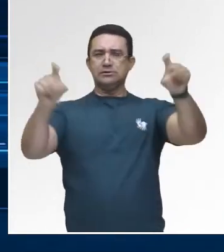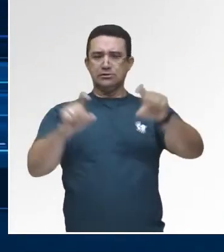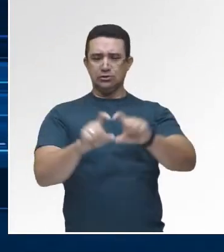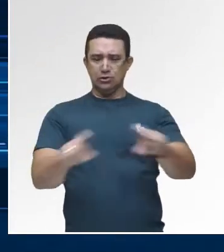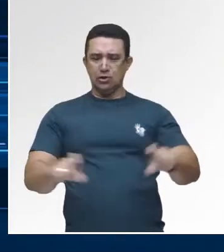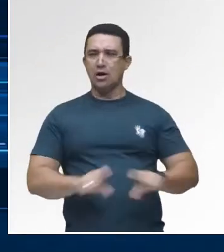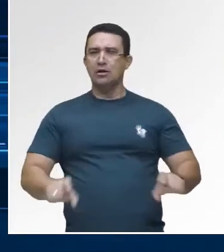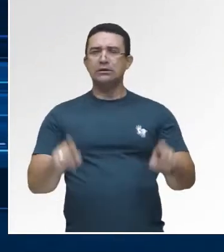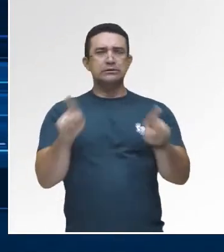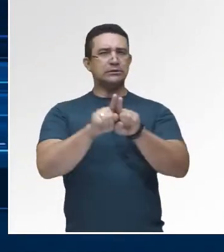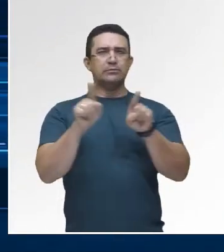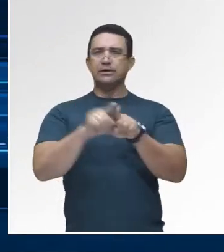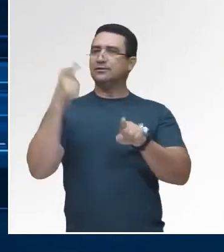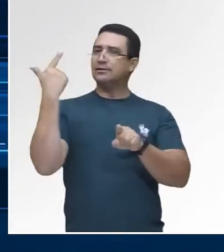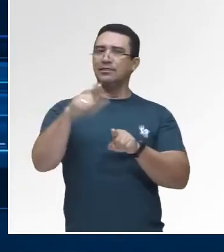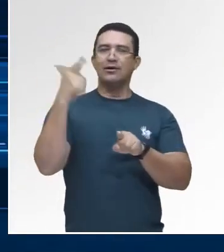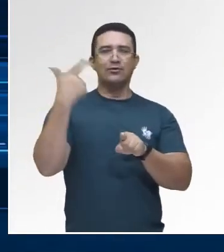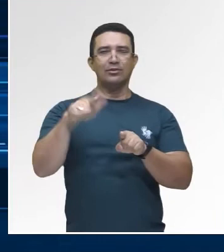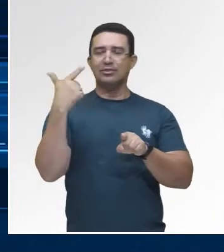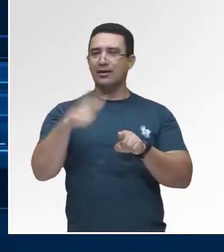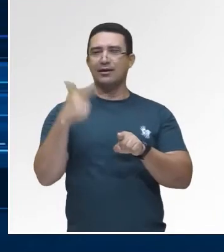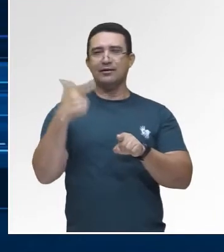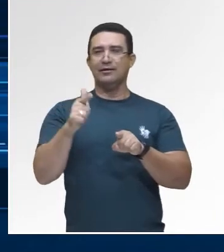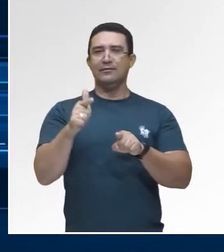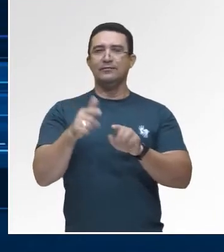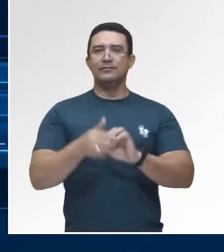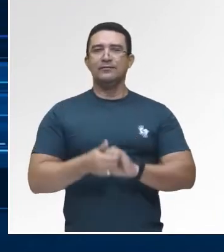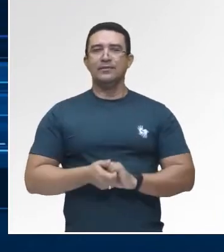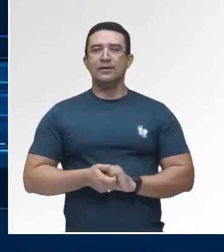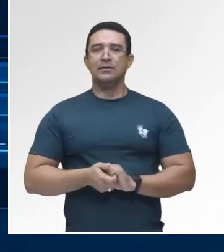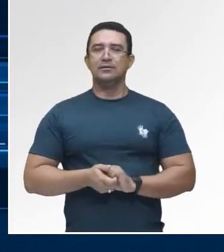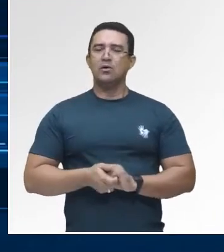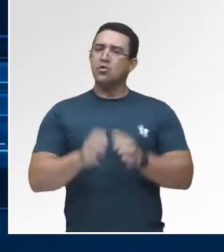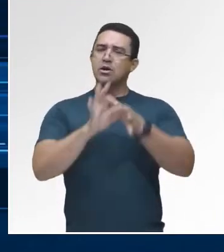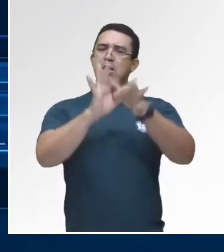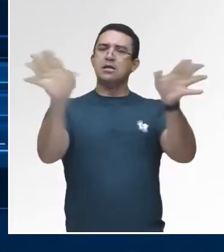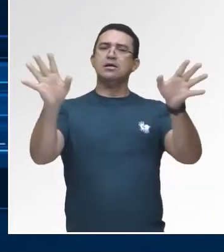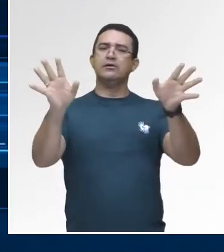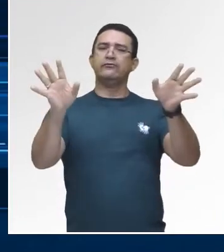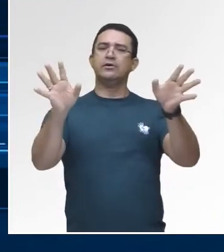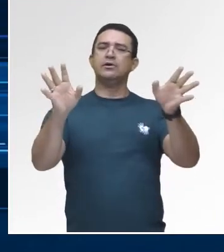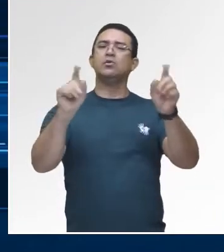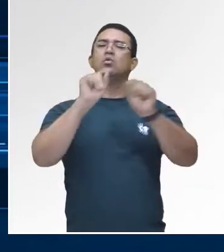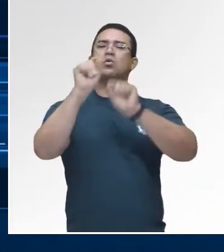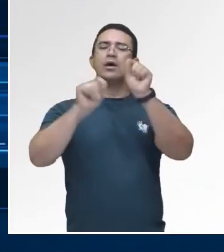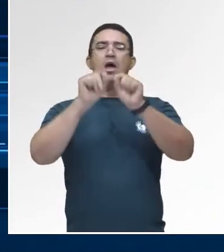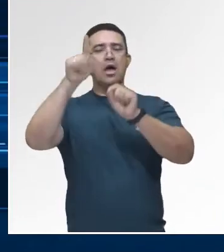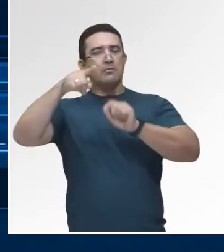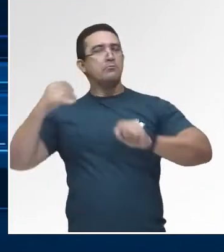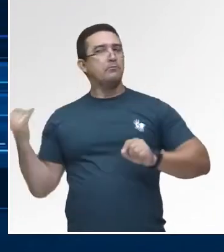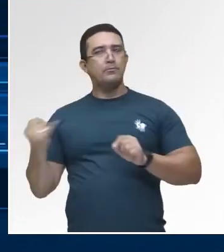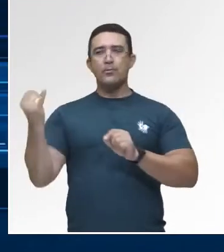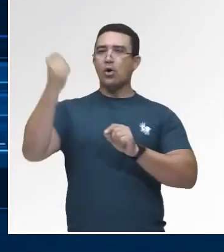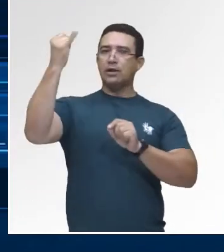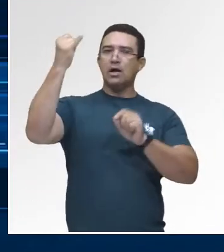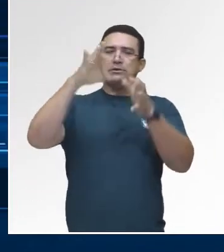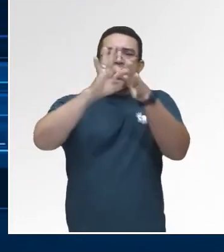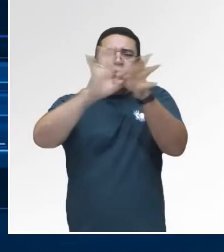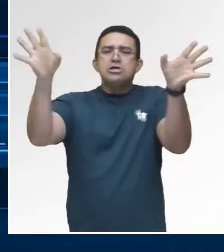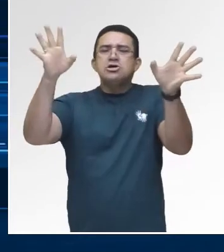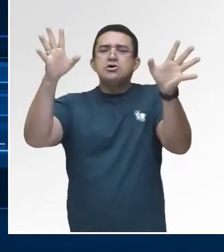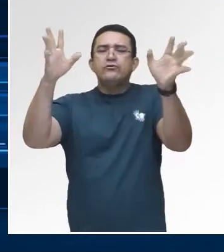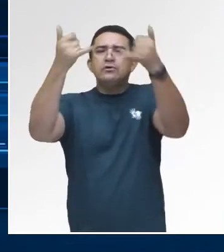vai se libertar das estrofes, estão liberados, a liberdade é o que importa aí